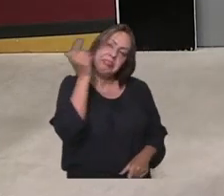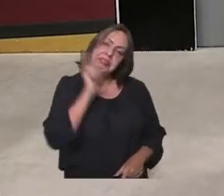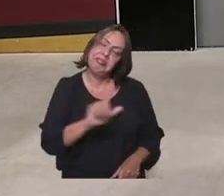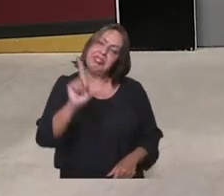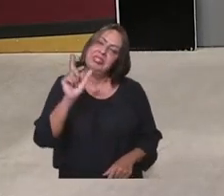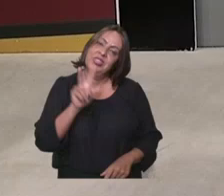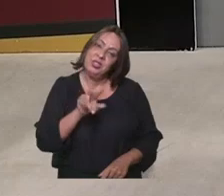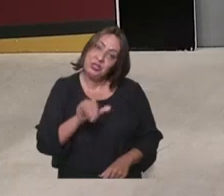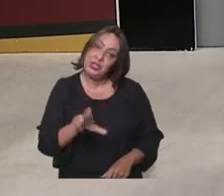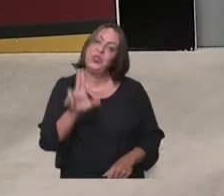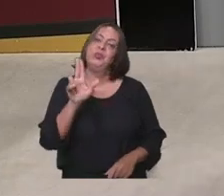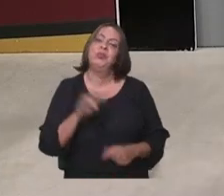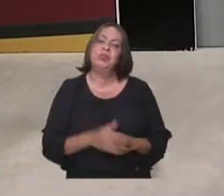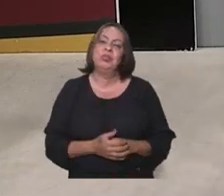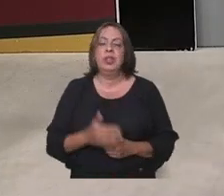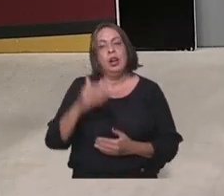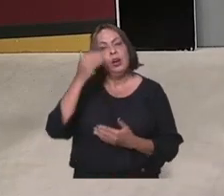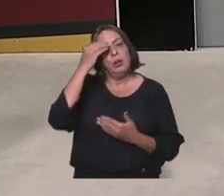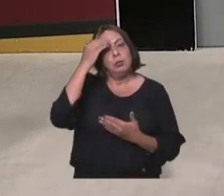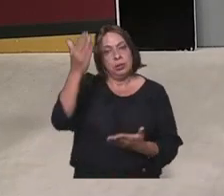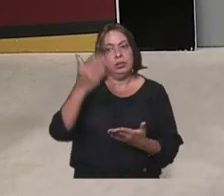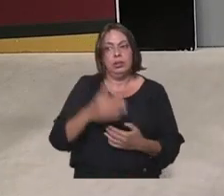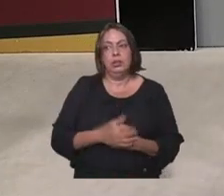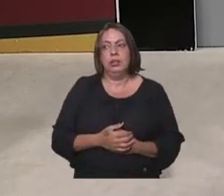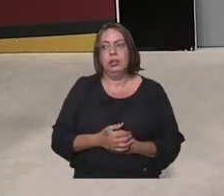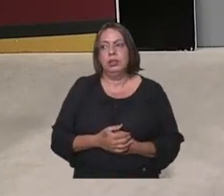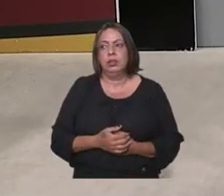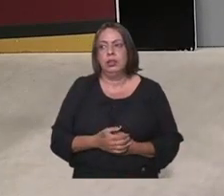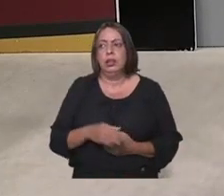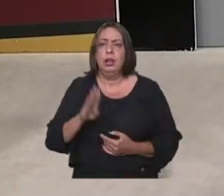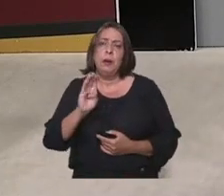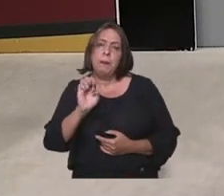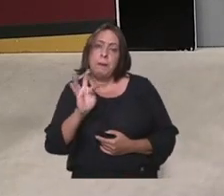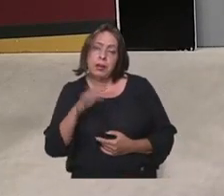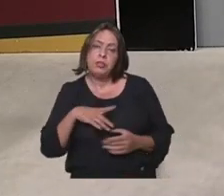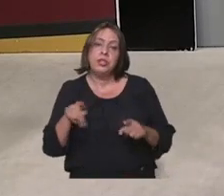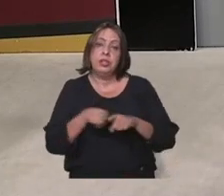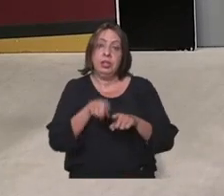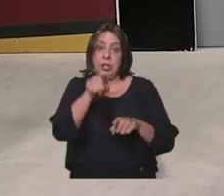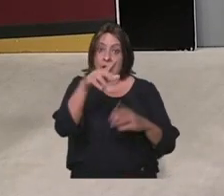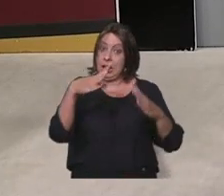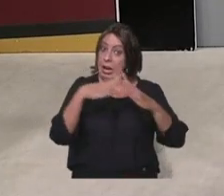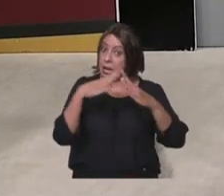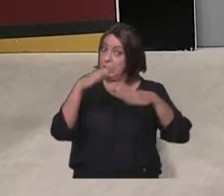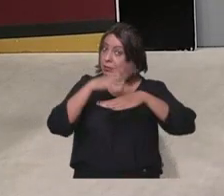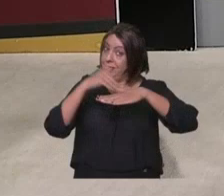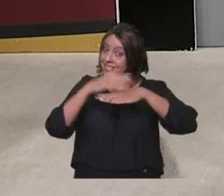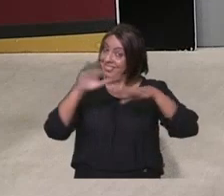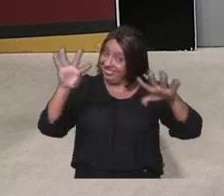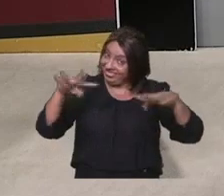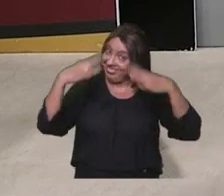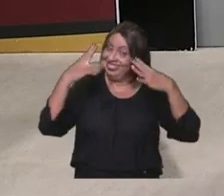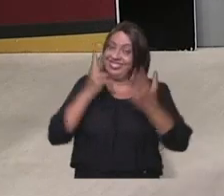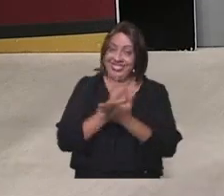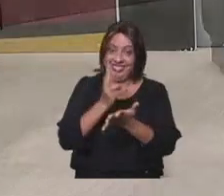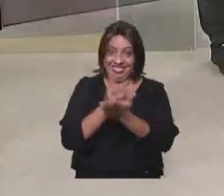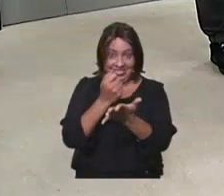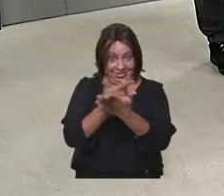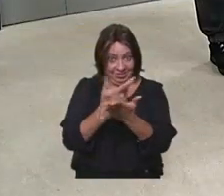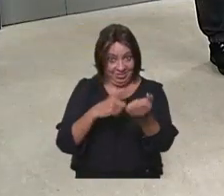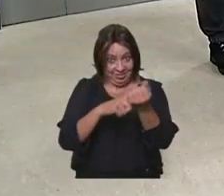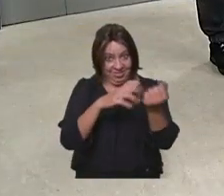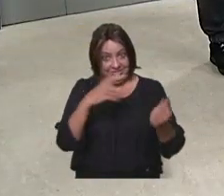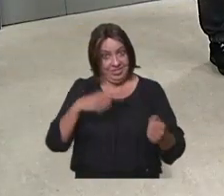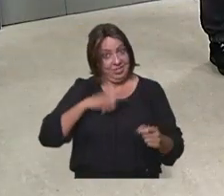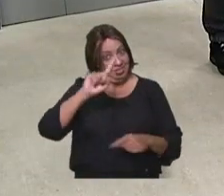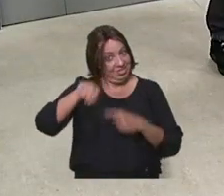viu? Obrigada aqui a nossa querida Elizabeth, obrigada a você de casa pelo carinho, pela audiência de sempre. Adquira o Caju Cap e a